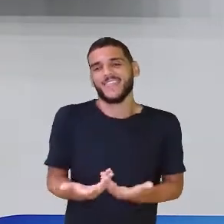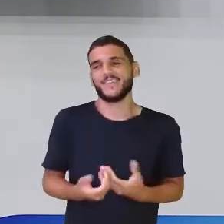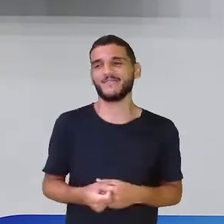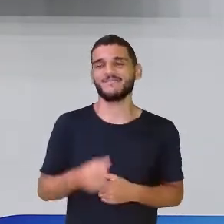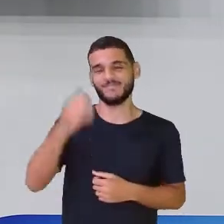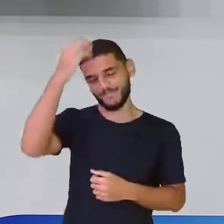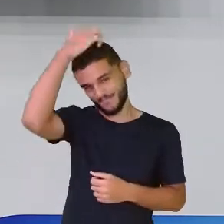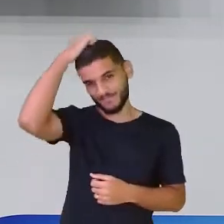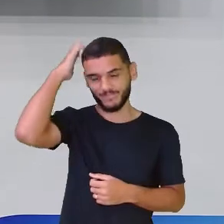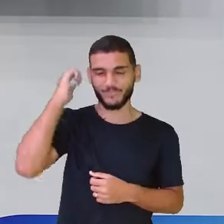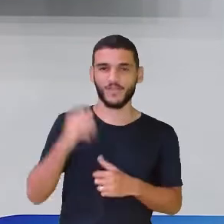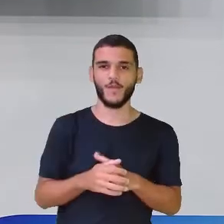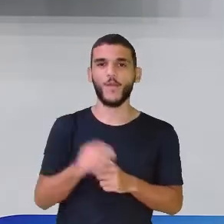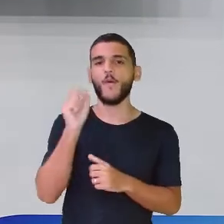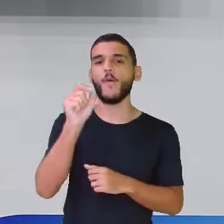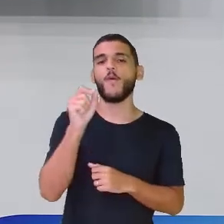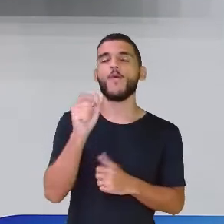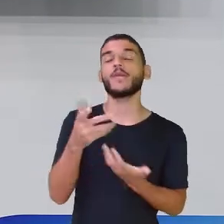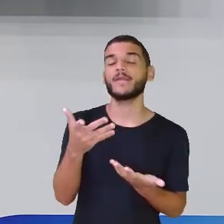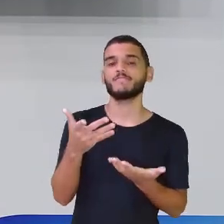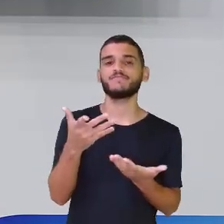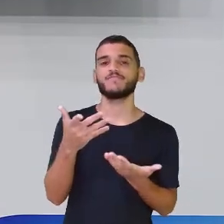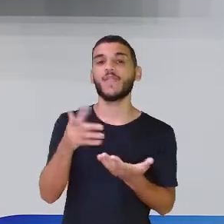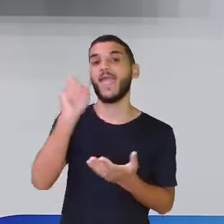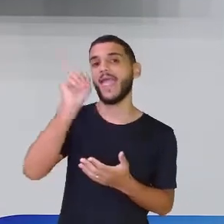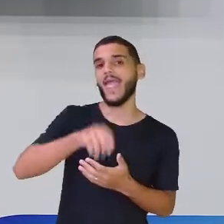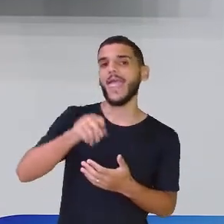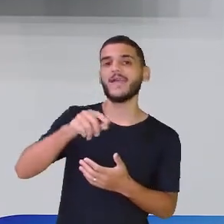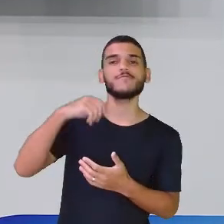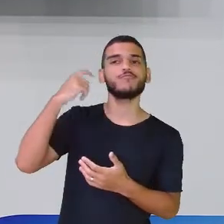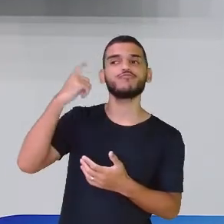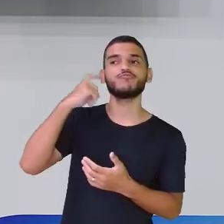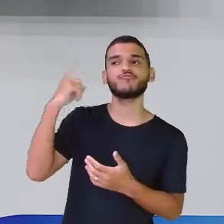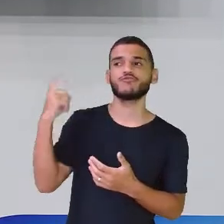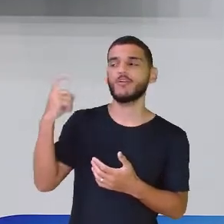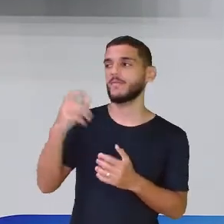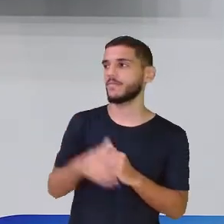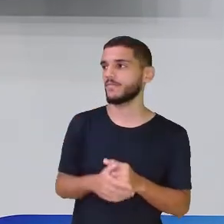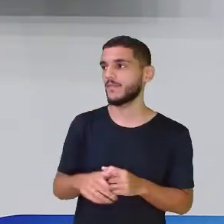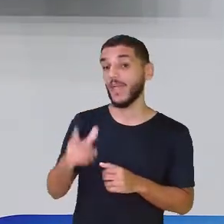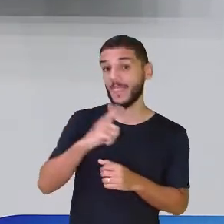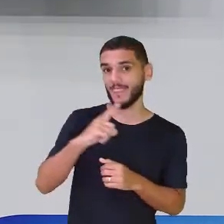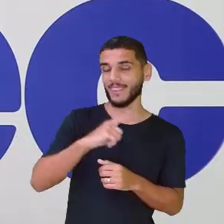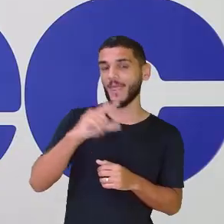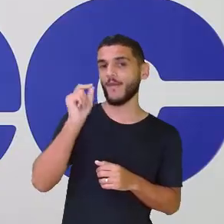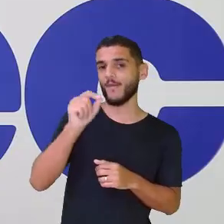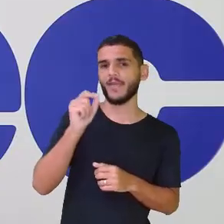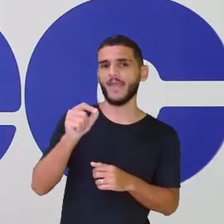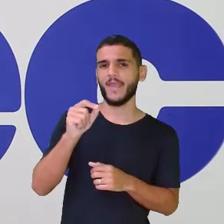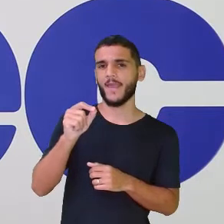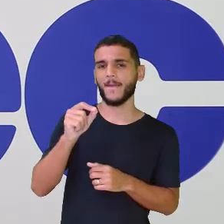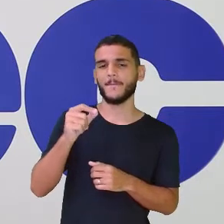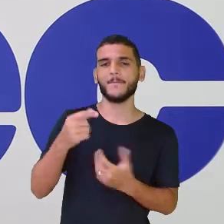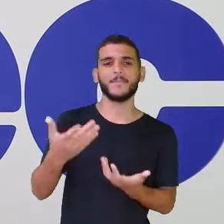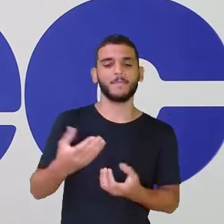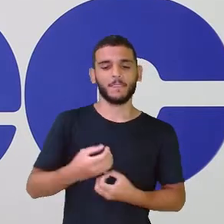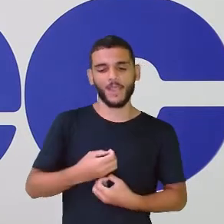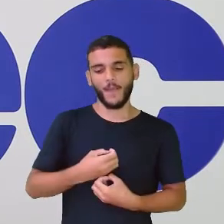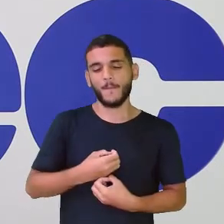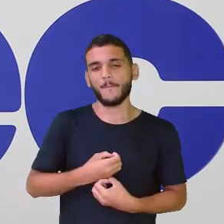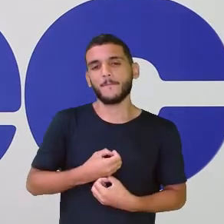uma das coisas que faz o trem ser poético é a sonoridade. Inclusive, tem poemas que foram feitos com a sonoridade. Com a